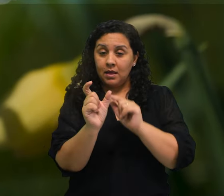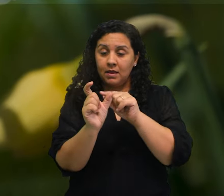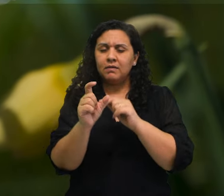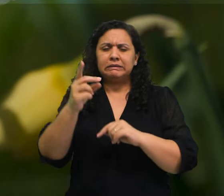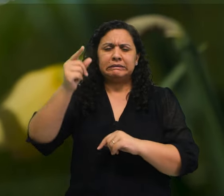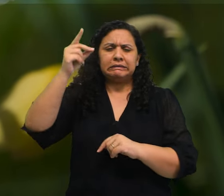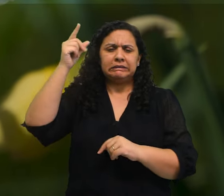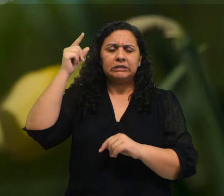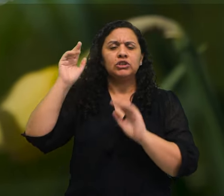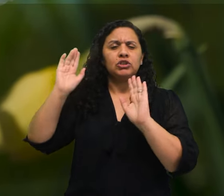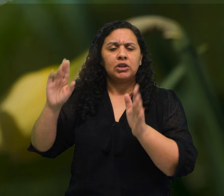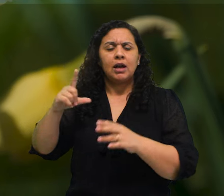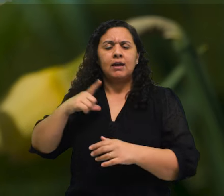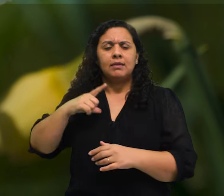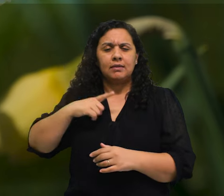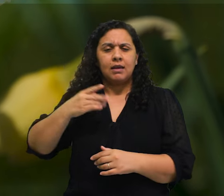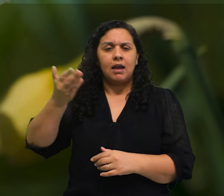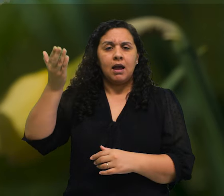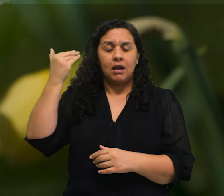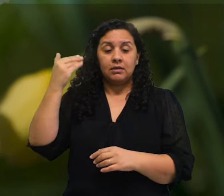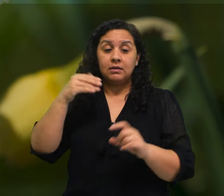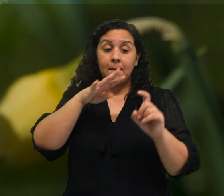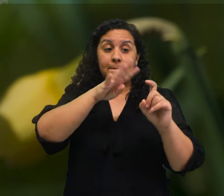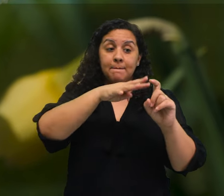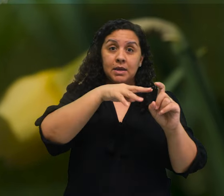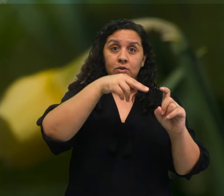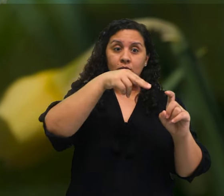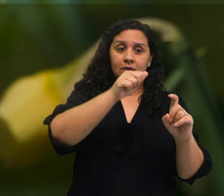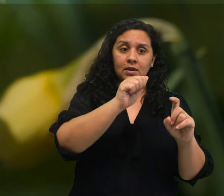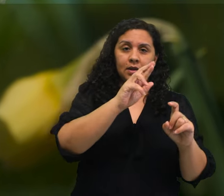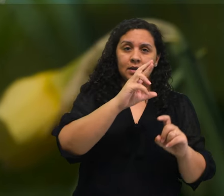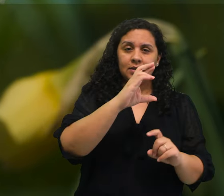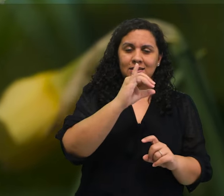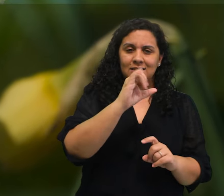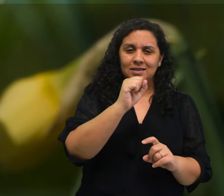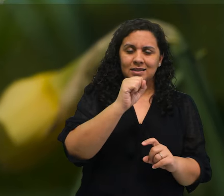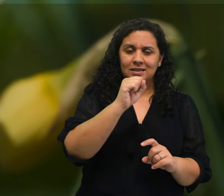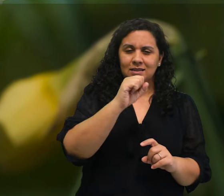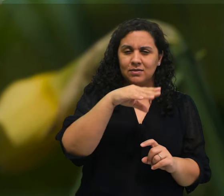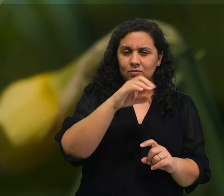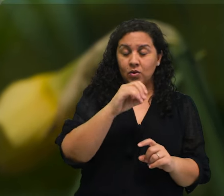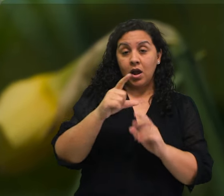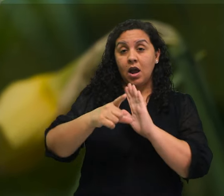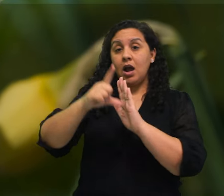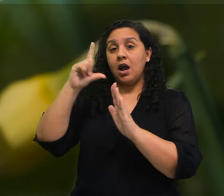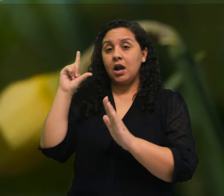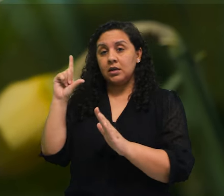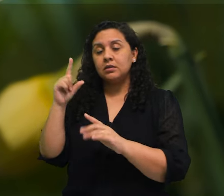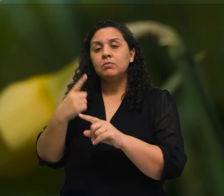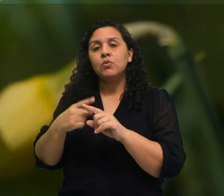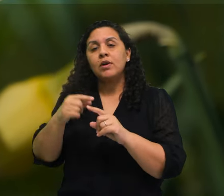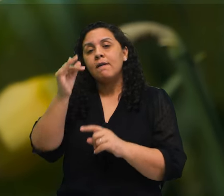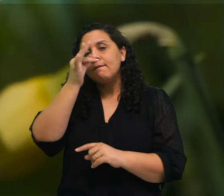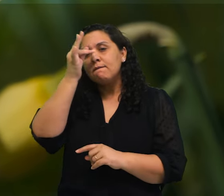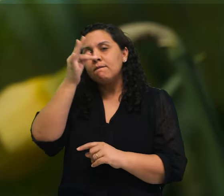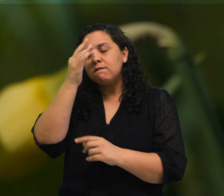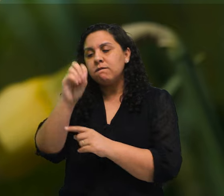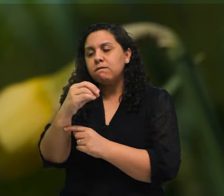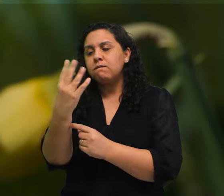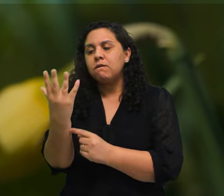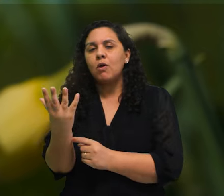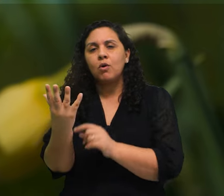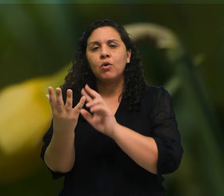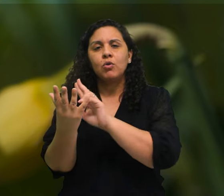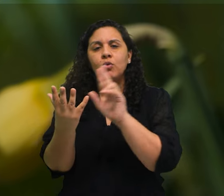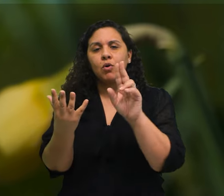Narciso ela já existia antes do mito de Narciso e era dado o nome da flor Narciso,